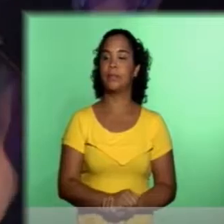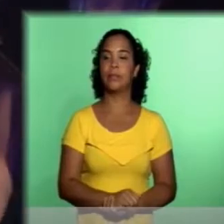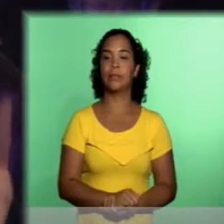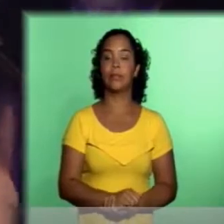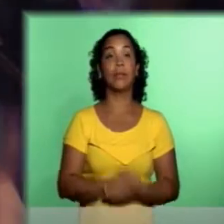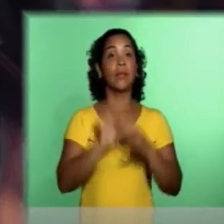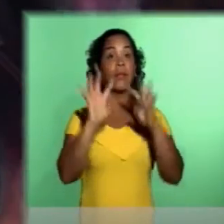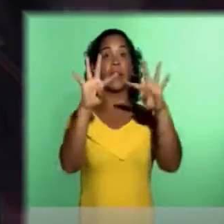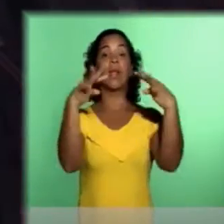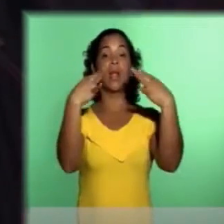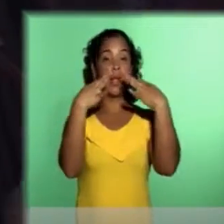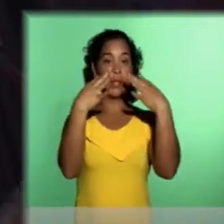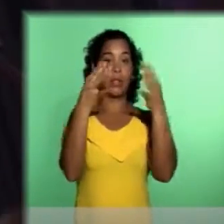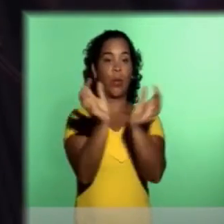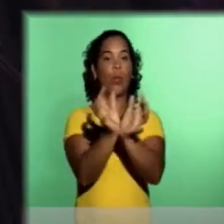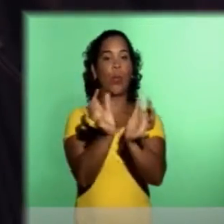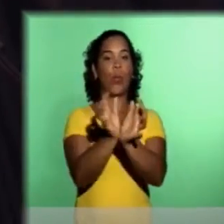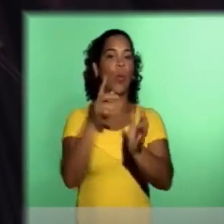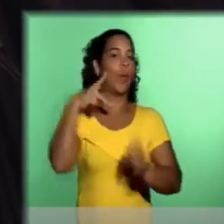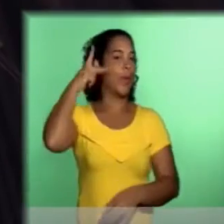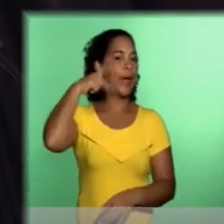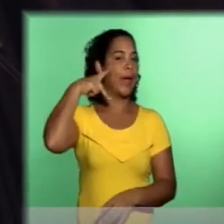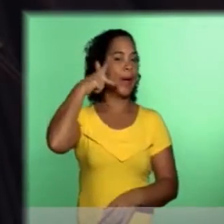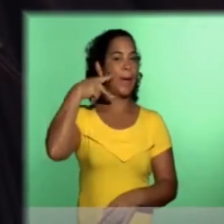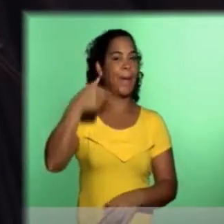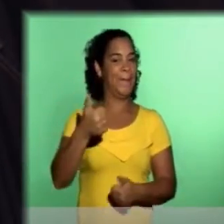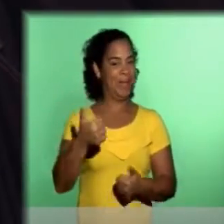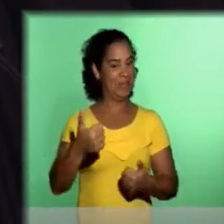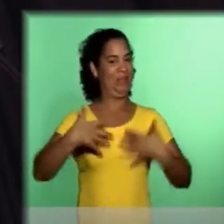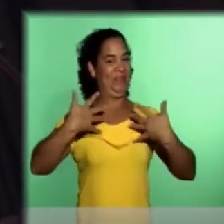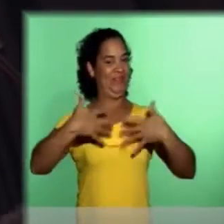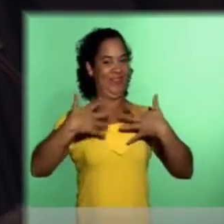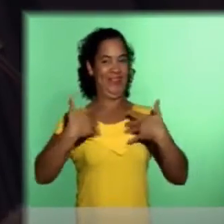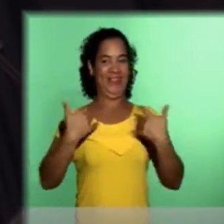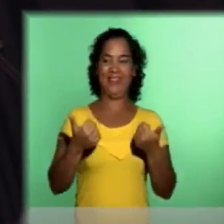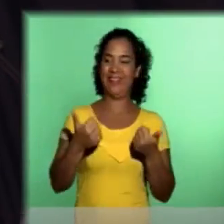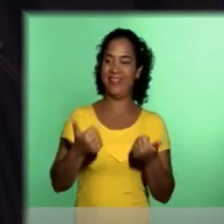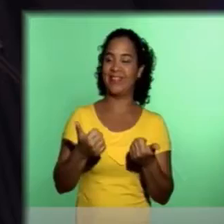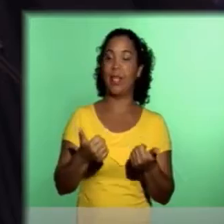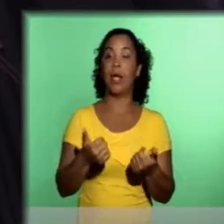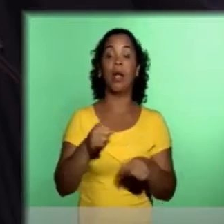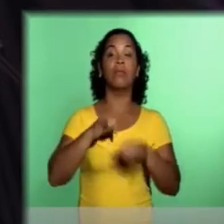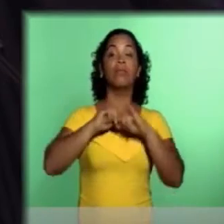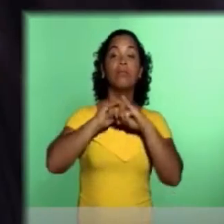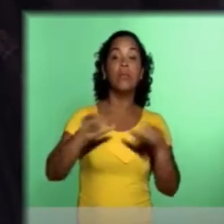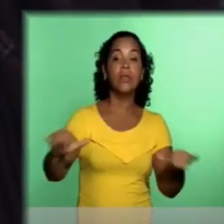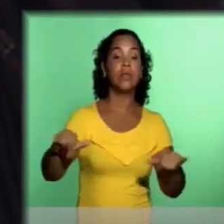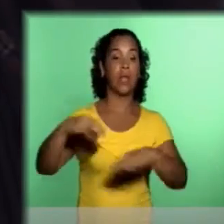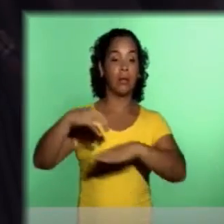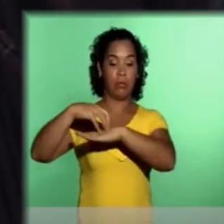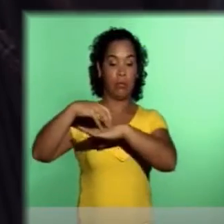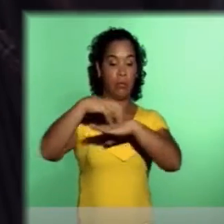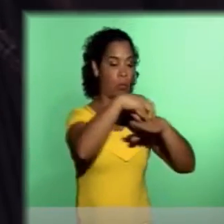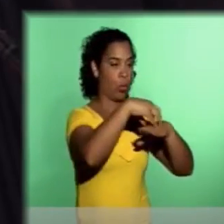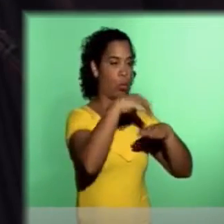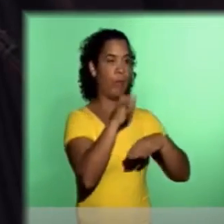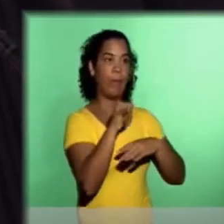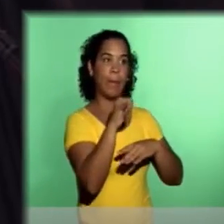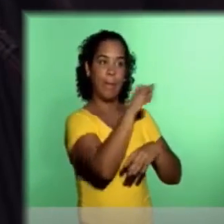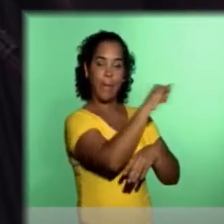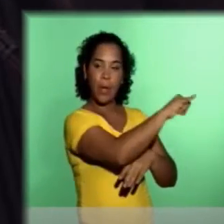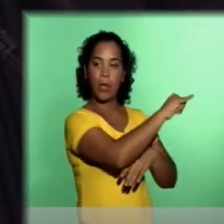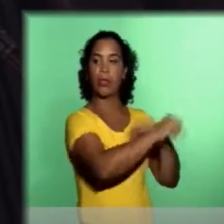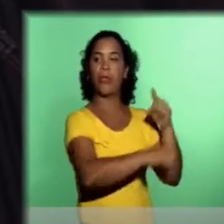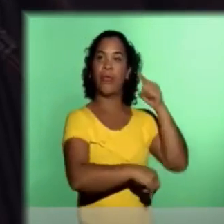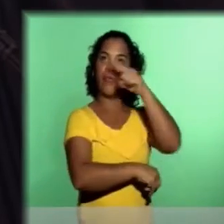Atenção, delegação da Paraíba, delegação animada. Informamos que o transporte para o aeroporto sairá da ala terra. Passem lá